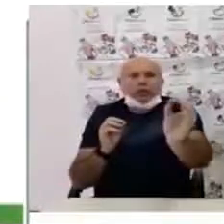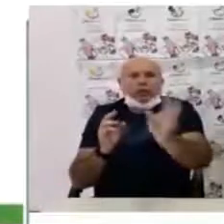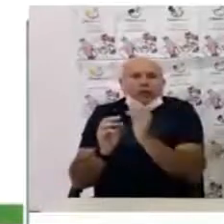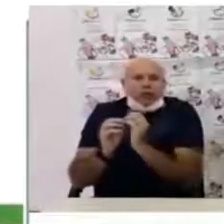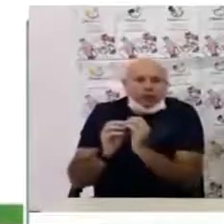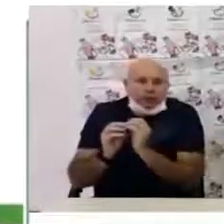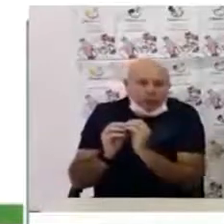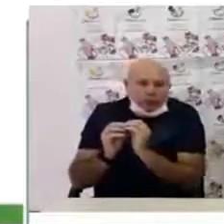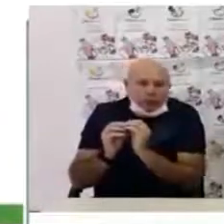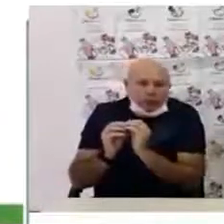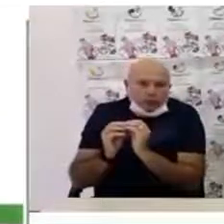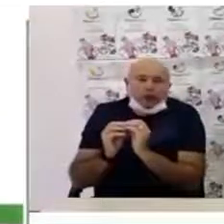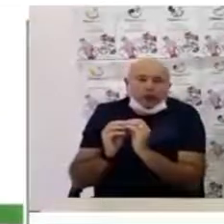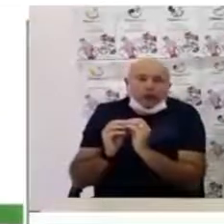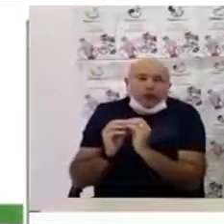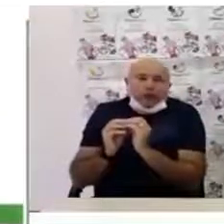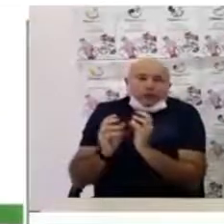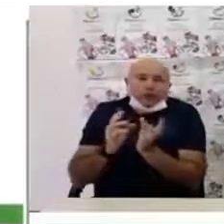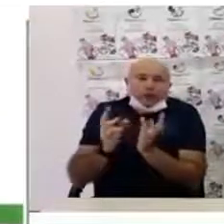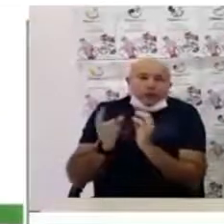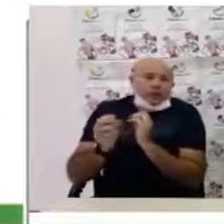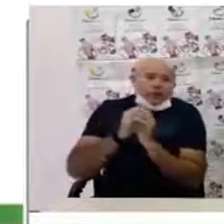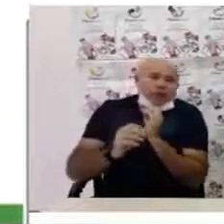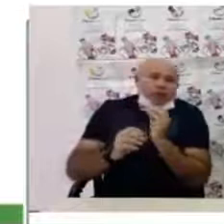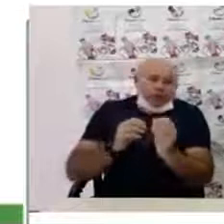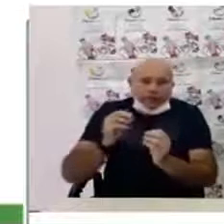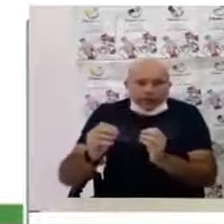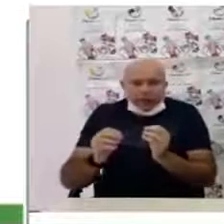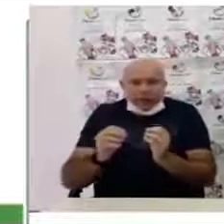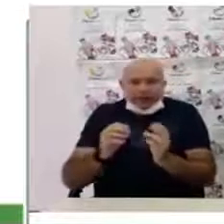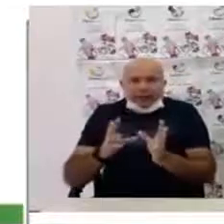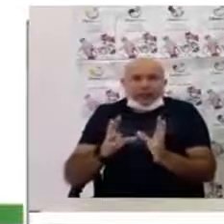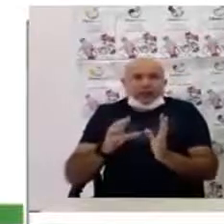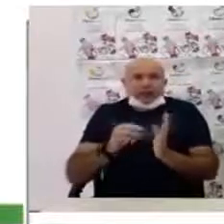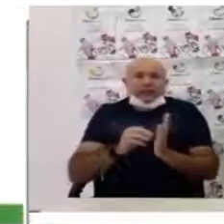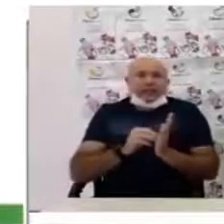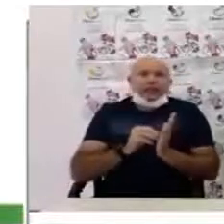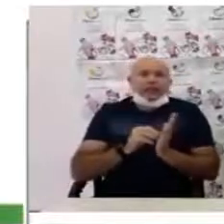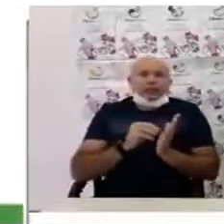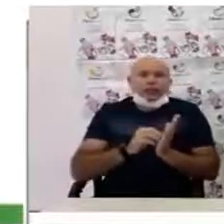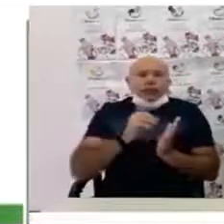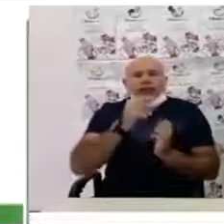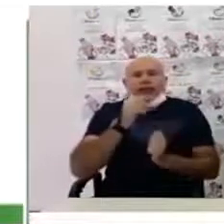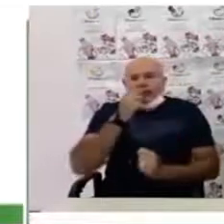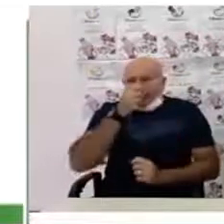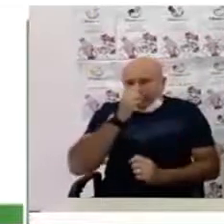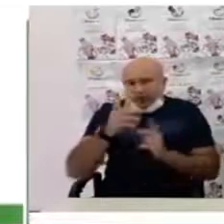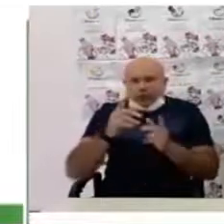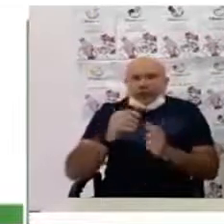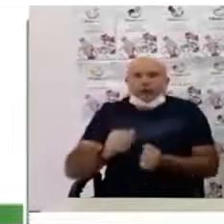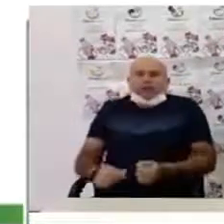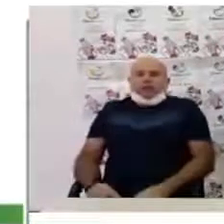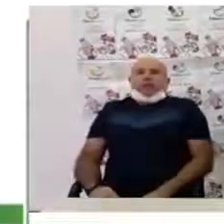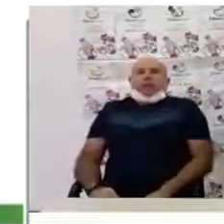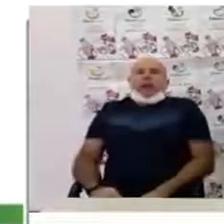atômico de Rutherford. Só que eu queria que o professor Márcio também desse uma pincelada aí sobre as características do núcleo e da eletrosfera dos nossos